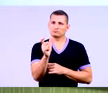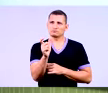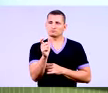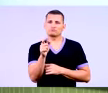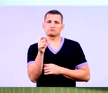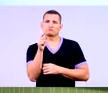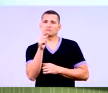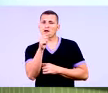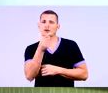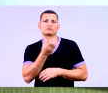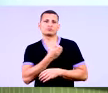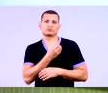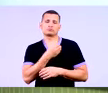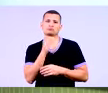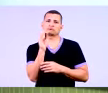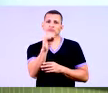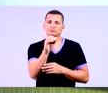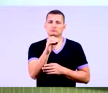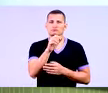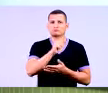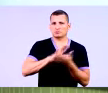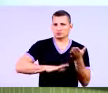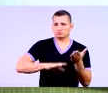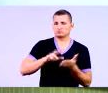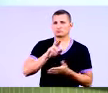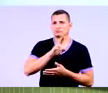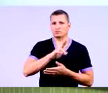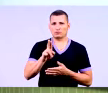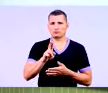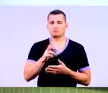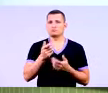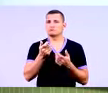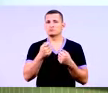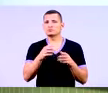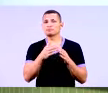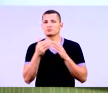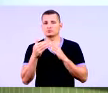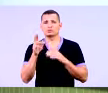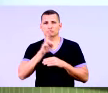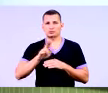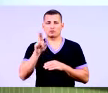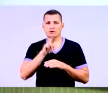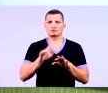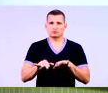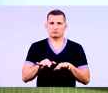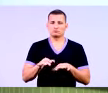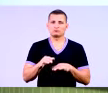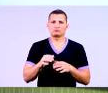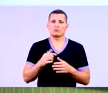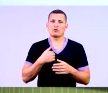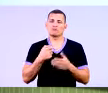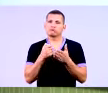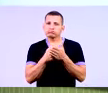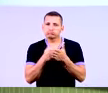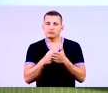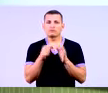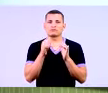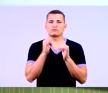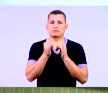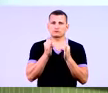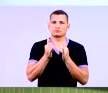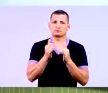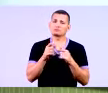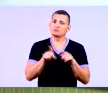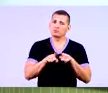ela um número ou um texto um nome sem pedir por hora digital eu for essa informação mas também posso falar que o usuário